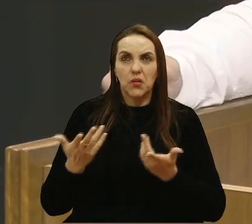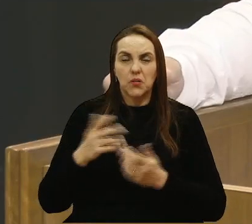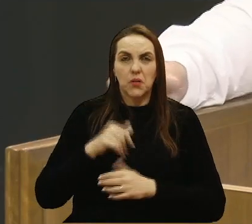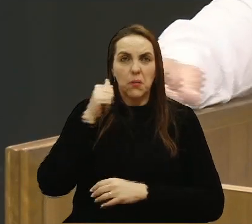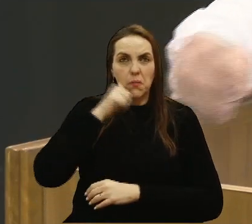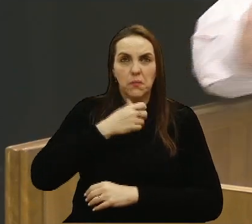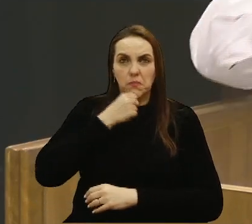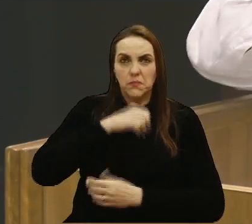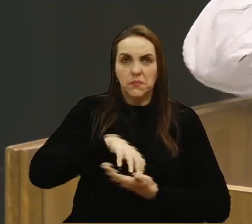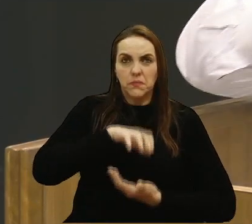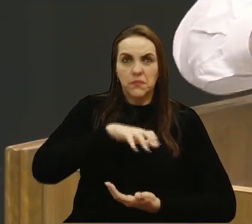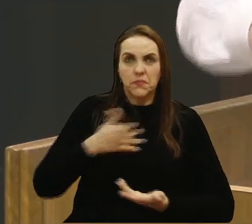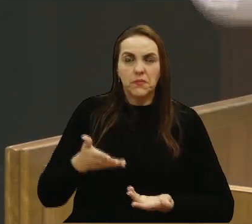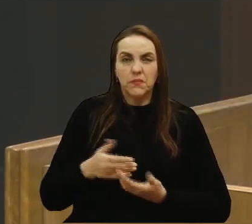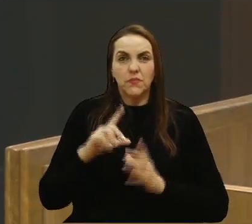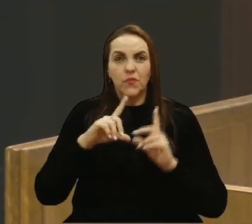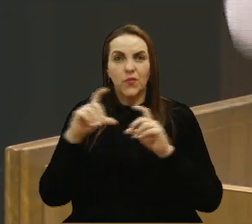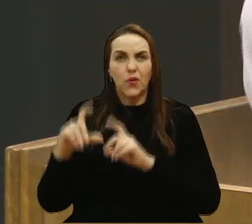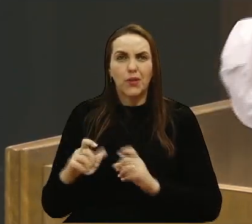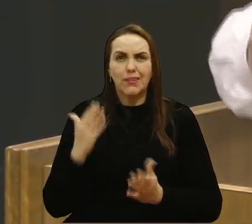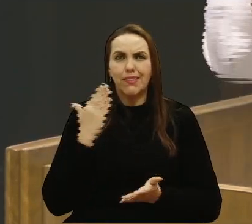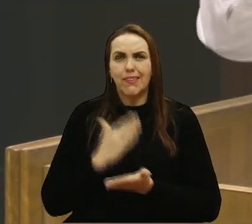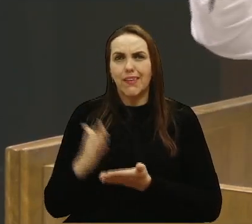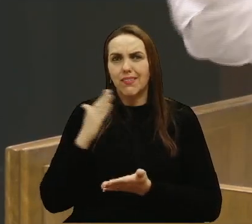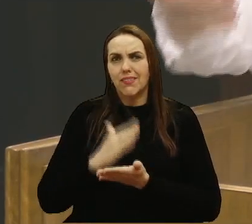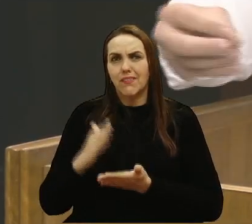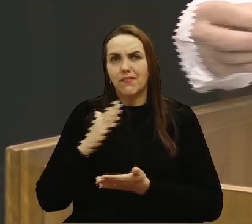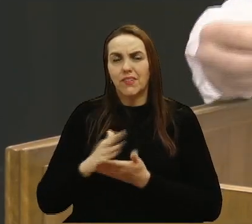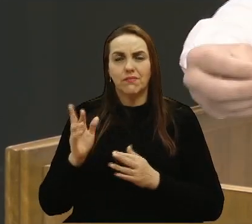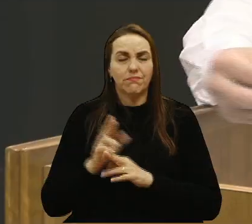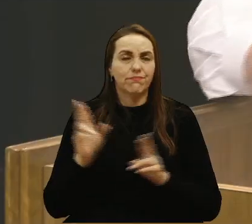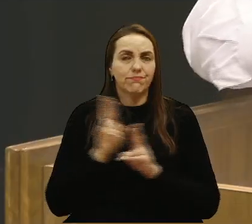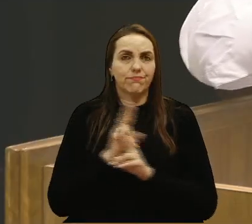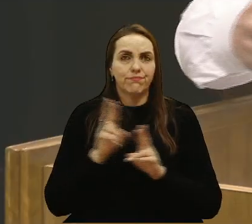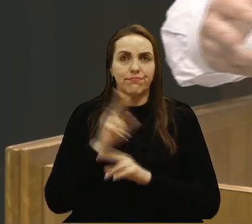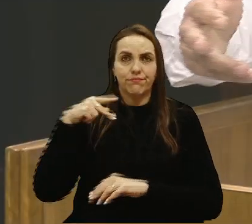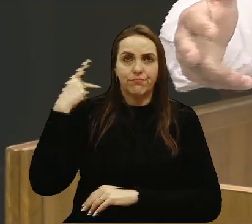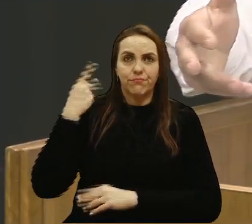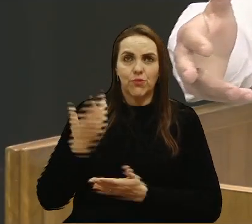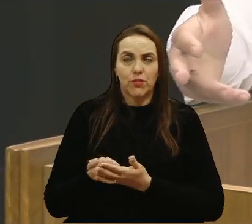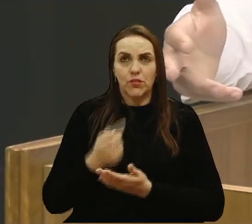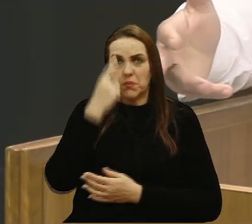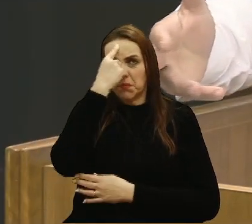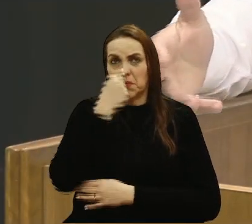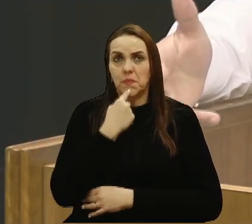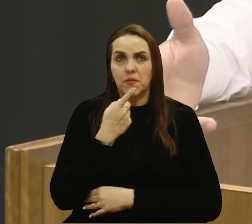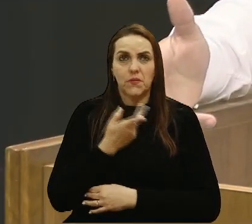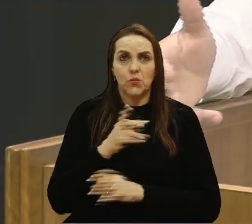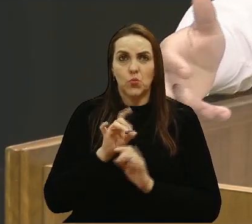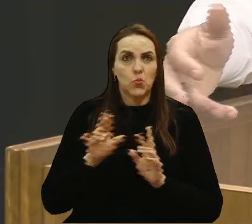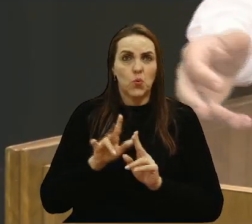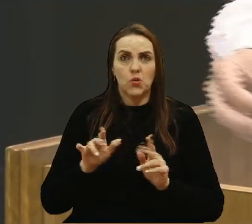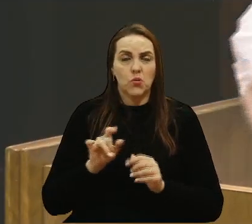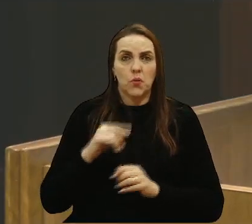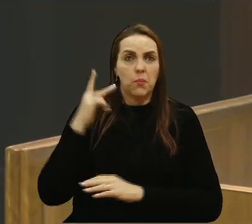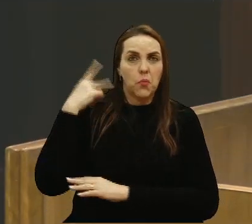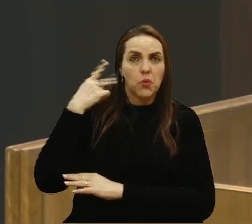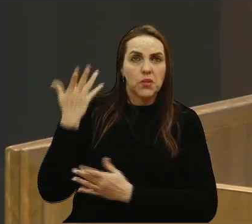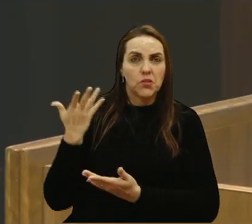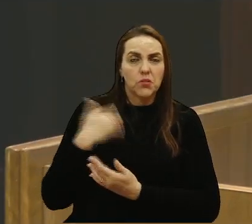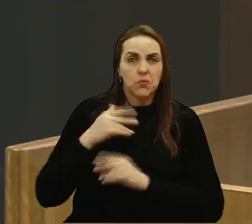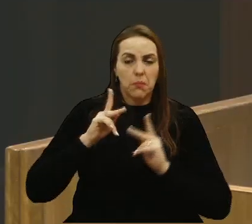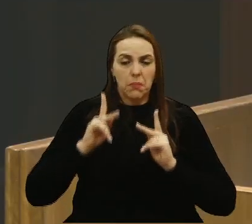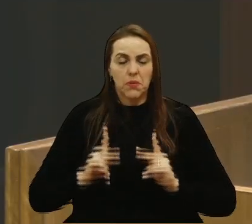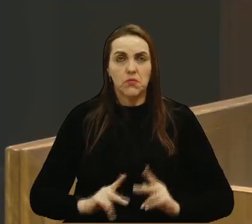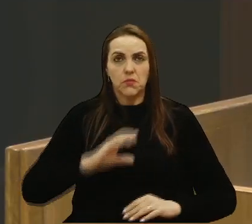senhora, fotos que não tem nada de relação com política. O meu perfil não é só político, eu sou uma pessoa, um cidadão. E foi